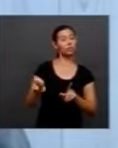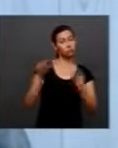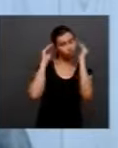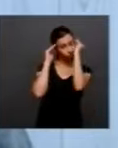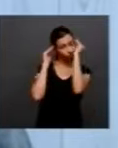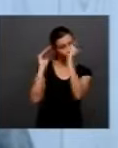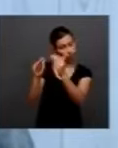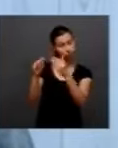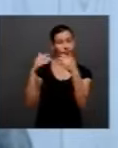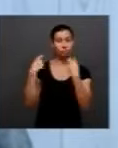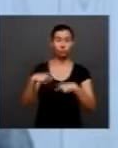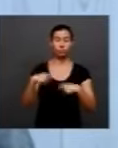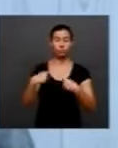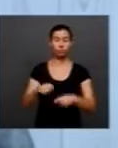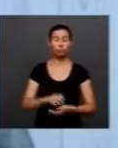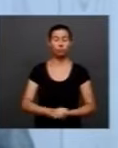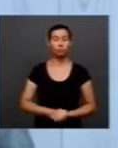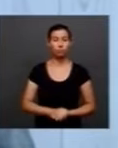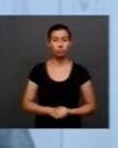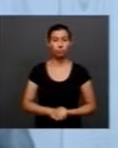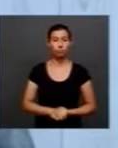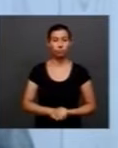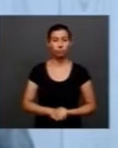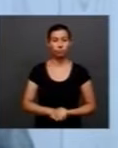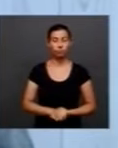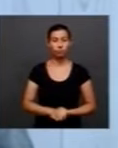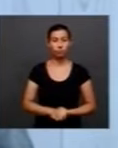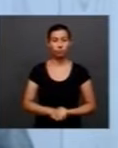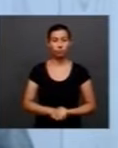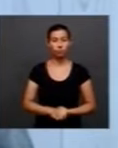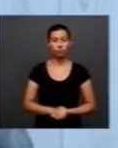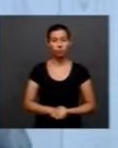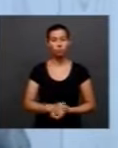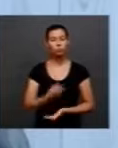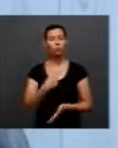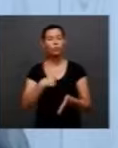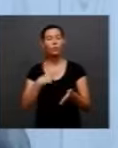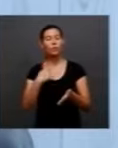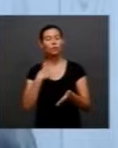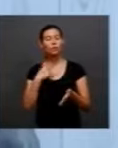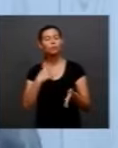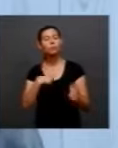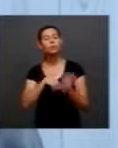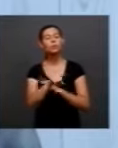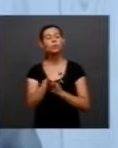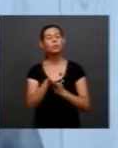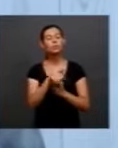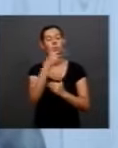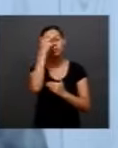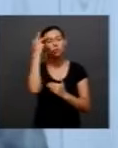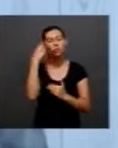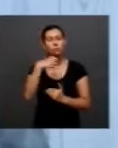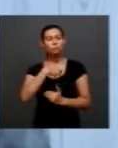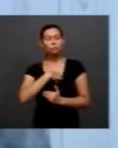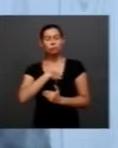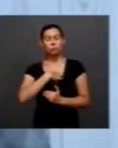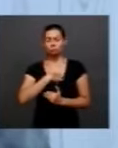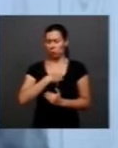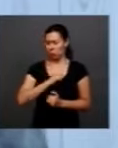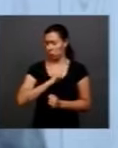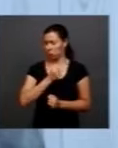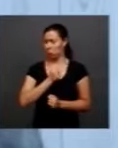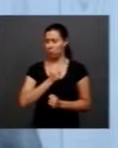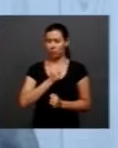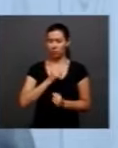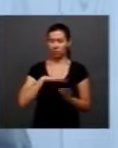encabeçaria mais, encaminharia mais por aí. No sentido, até de perguntar, mas por que que provoca tanta aversão, tanto frisson,